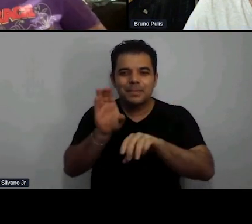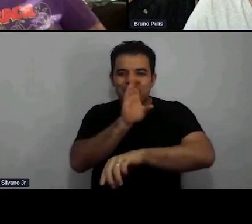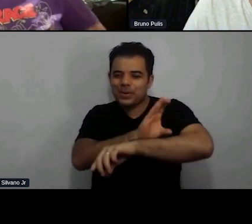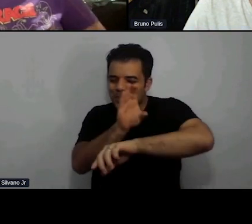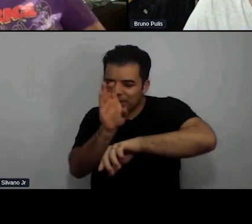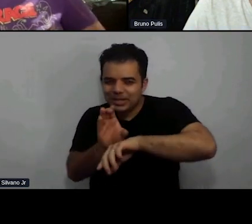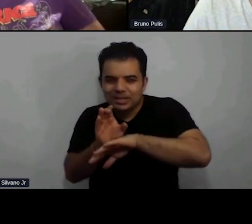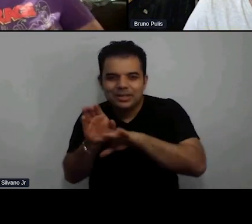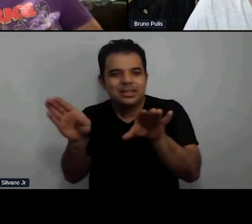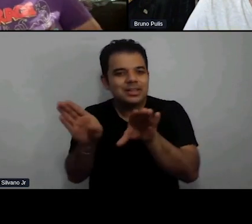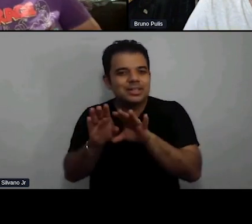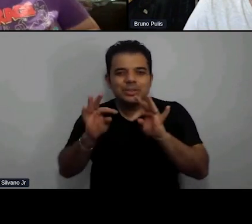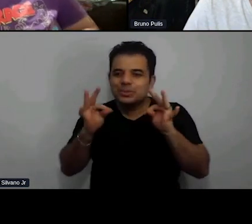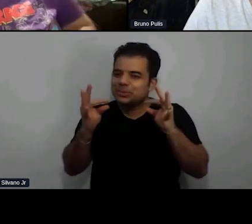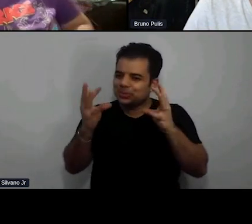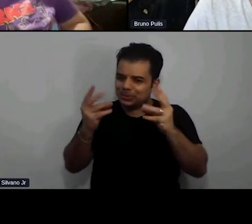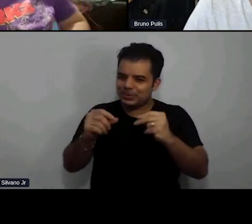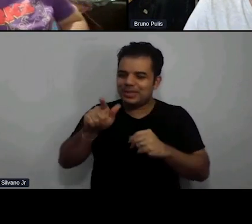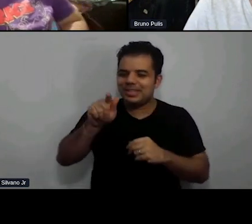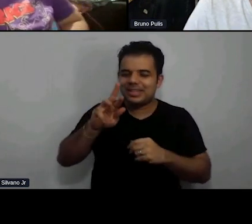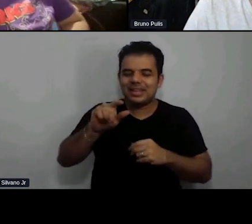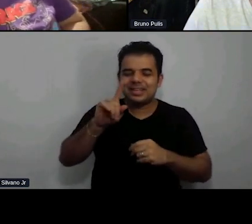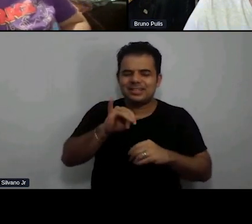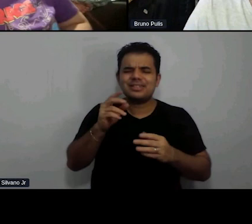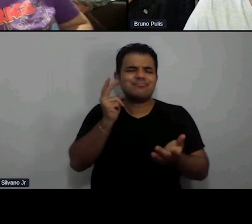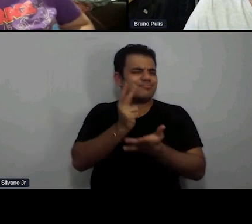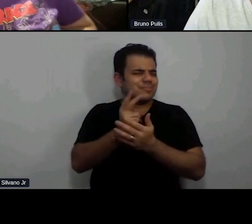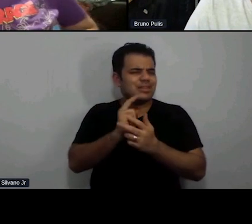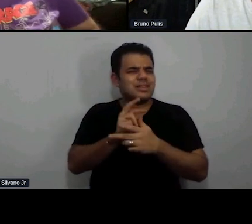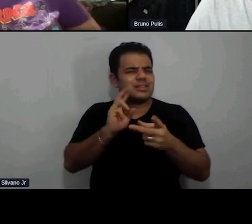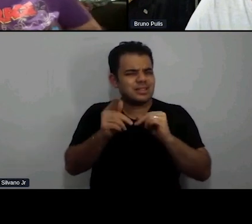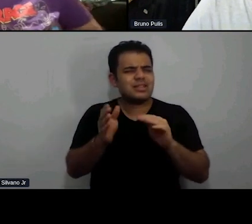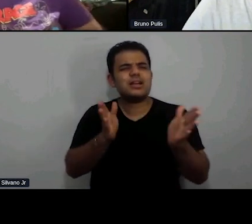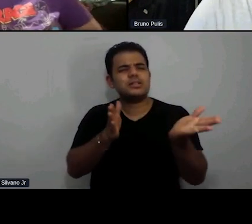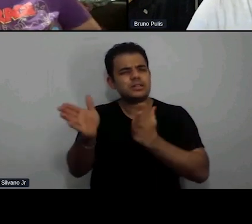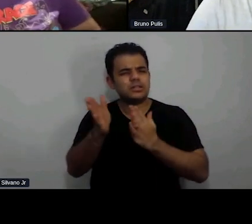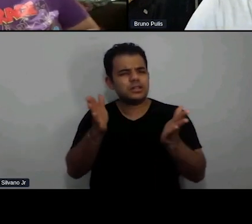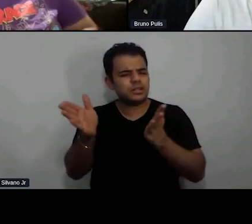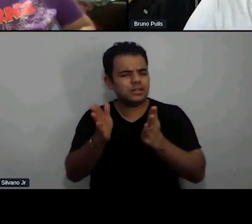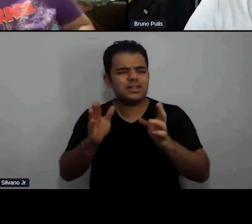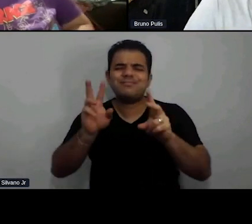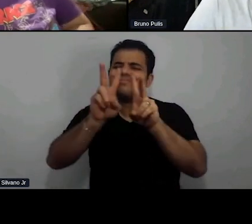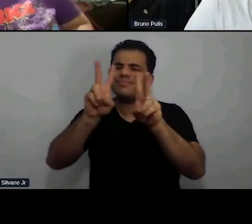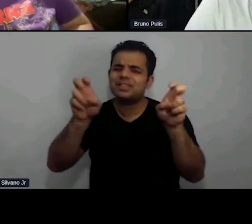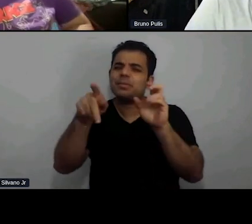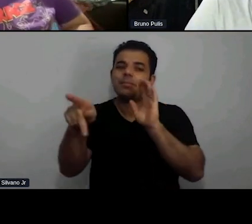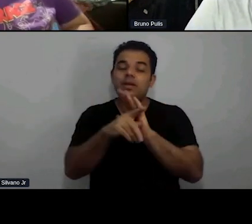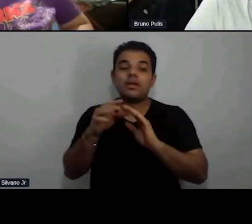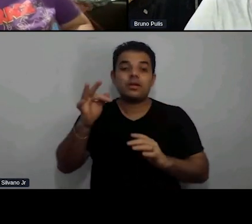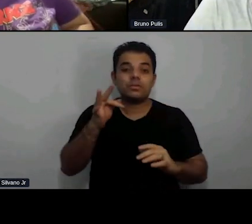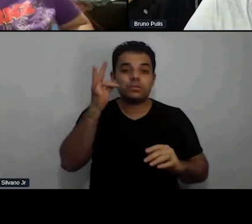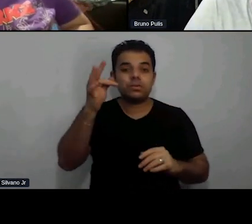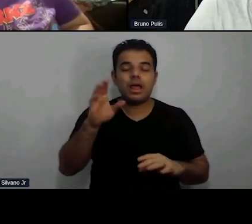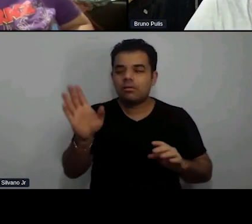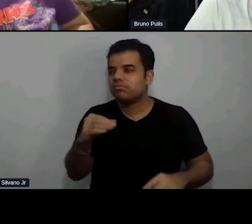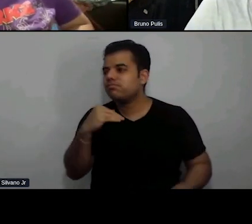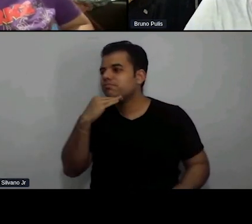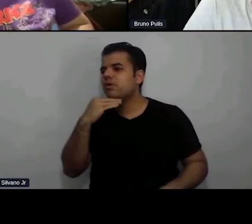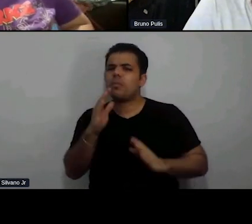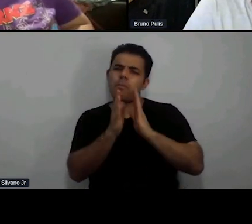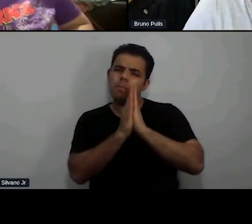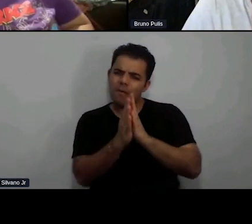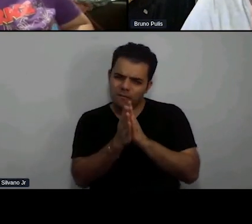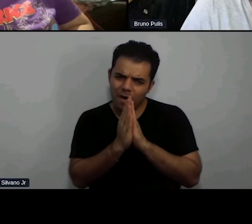todo. É sempre um prazer, sempre falar em todo o TDC, principalmente sobre acessibilidade, é um assunto que, se um dia eu me enjoar, por